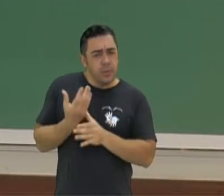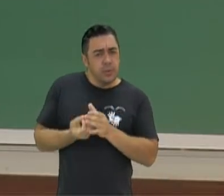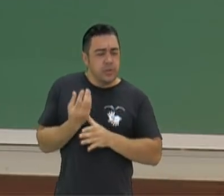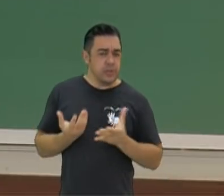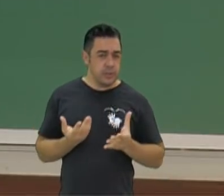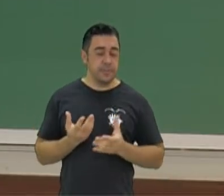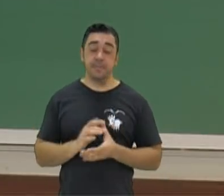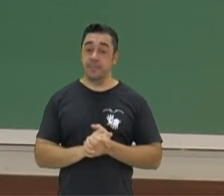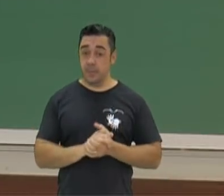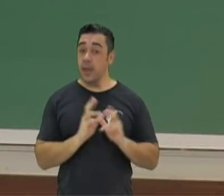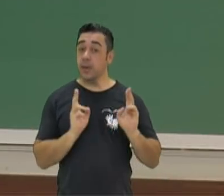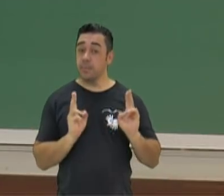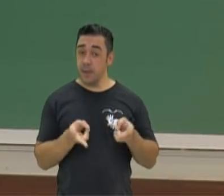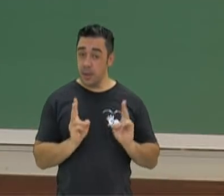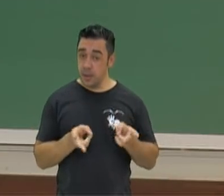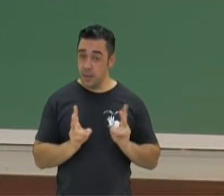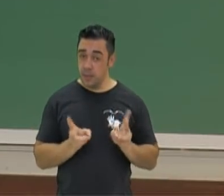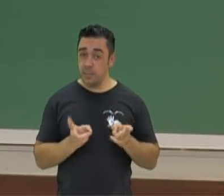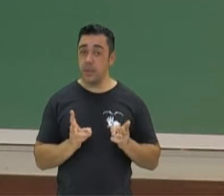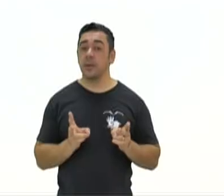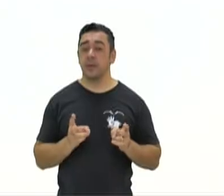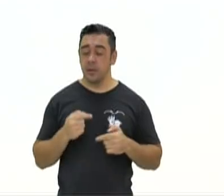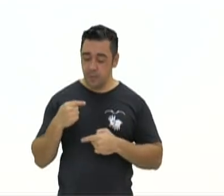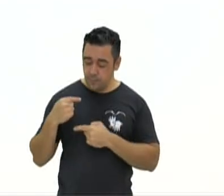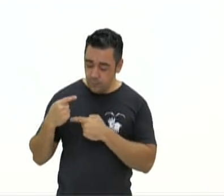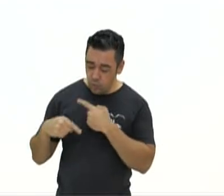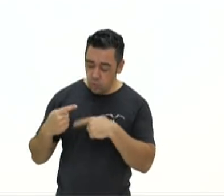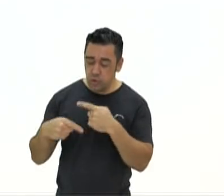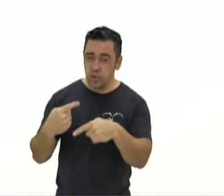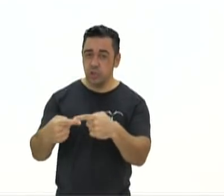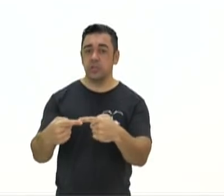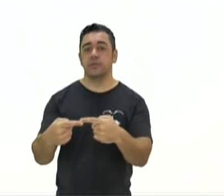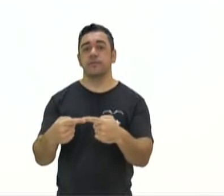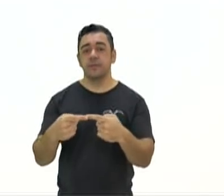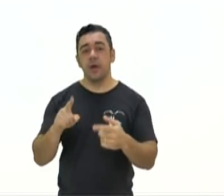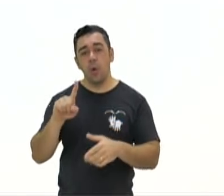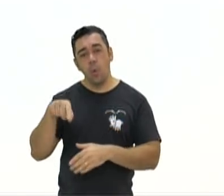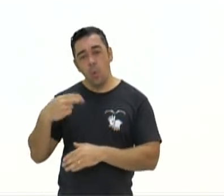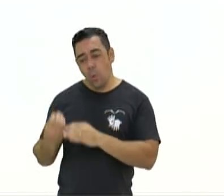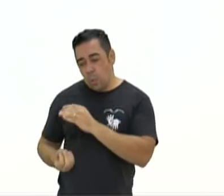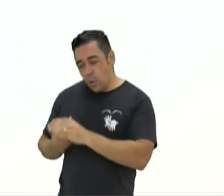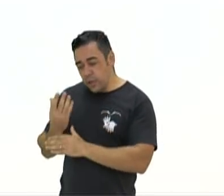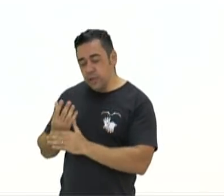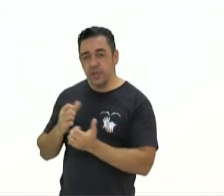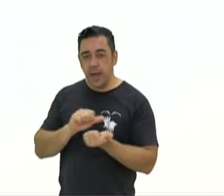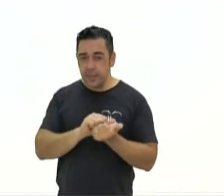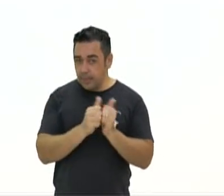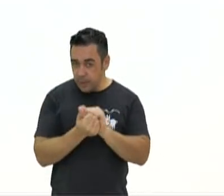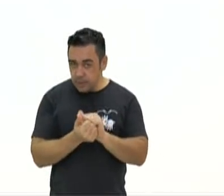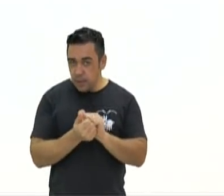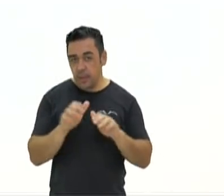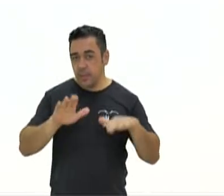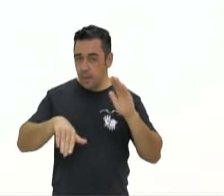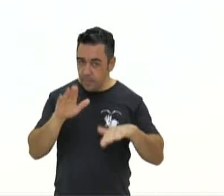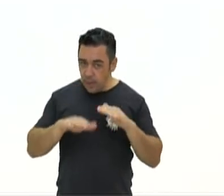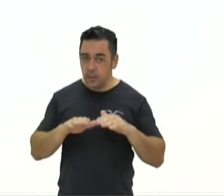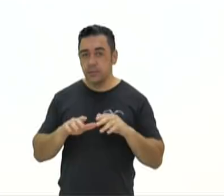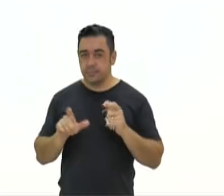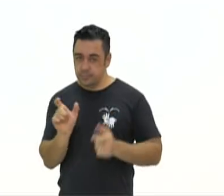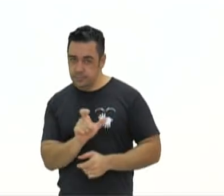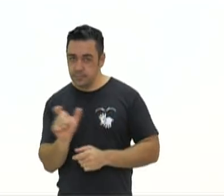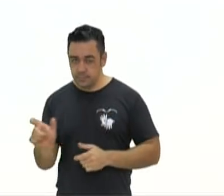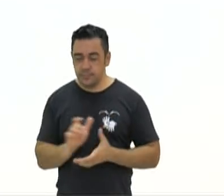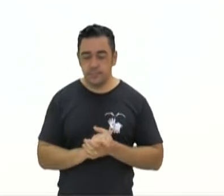homólogas? A origem é igual, tem a mesma origem evolutiva ou a mesma origem adaptativa, tá? Dependendo da questão, aparece um termo ou